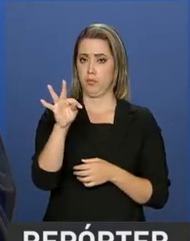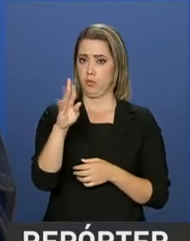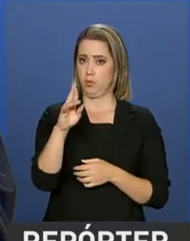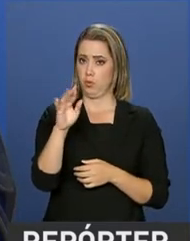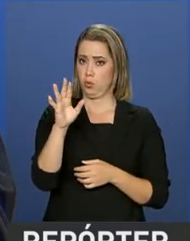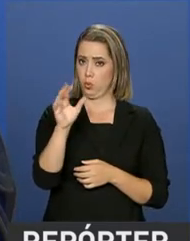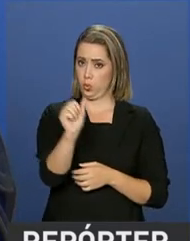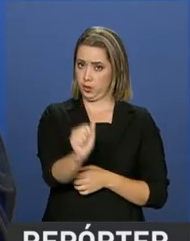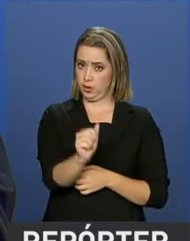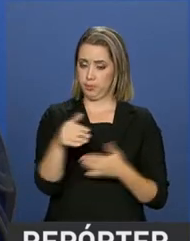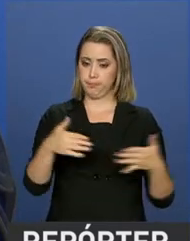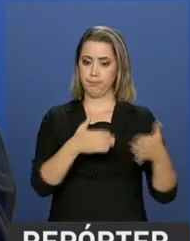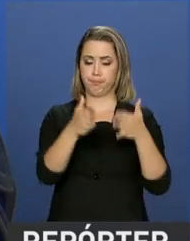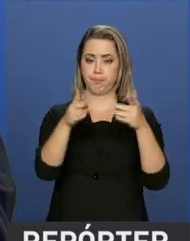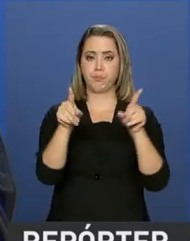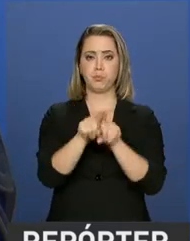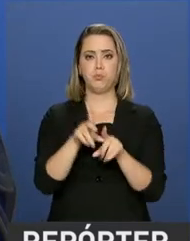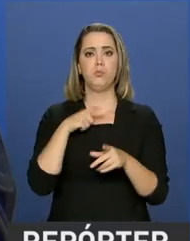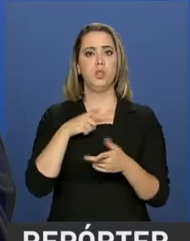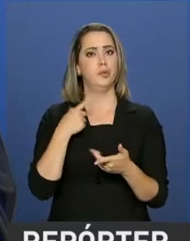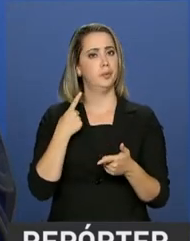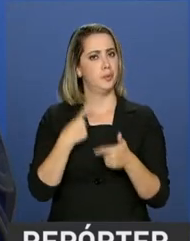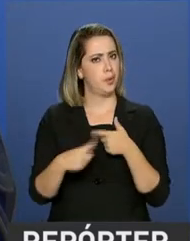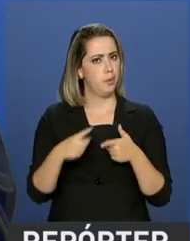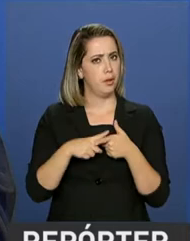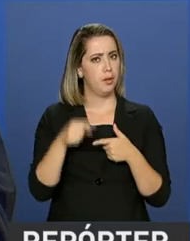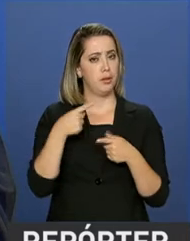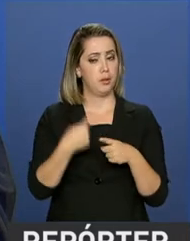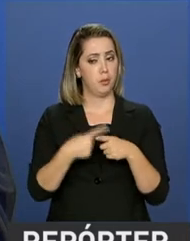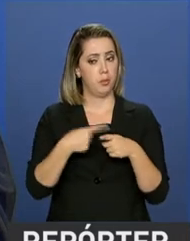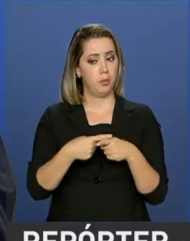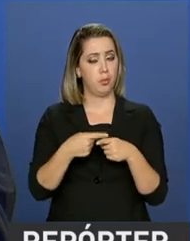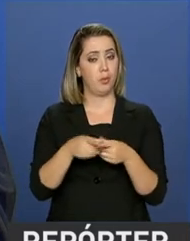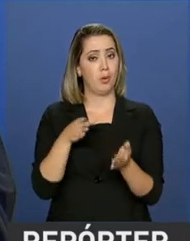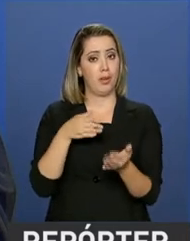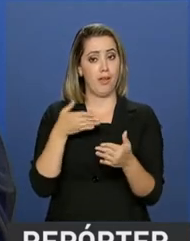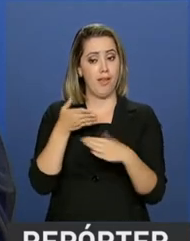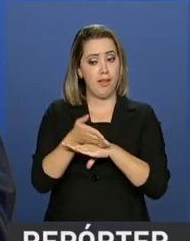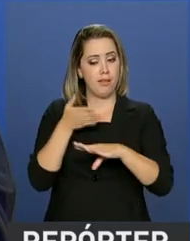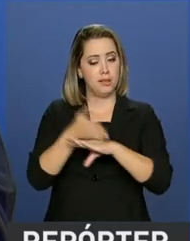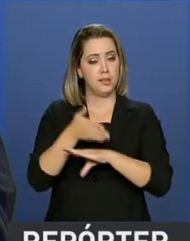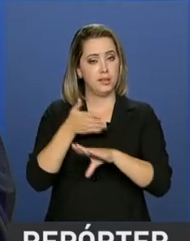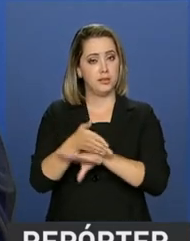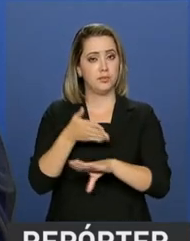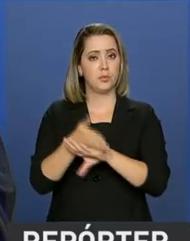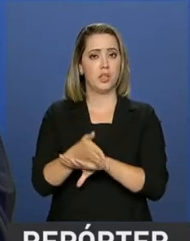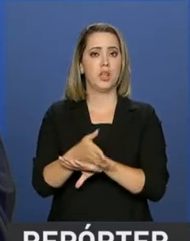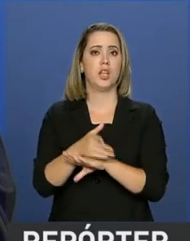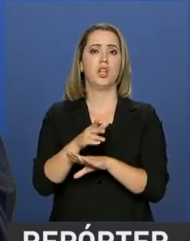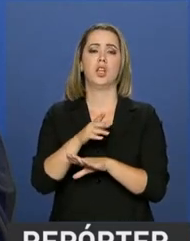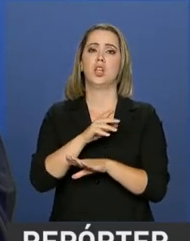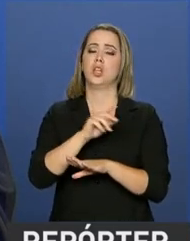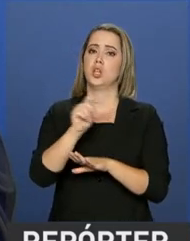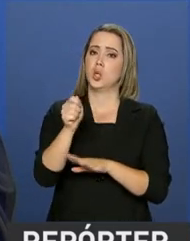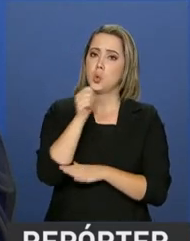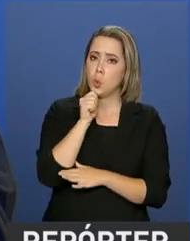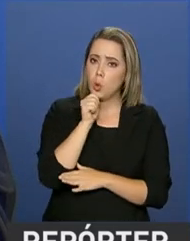canal de alimentação do rio de janeiro em trocas